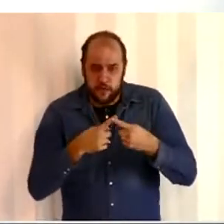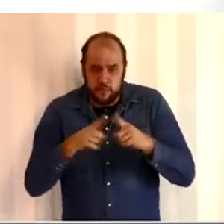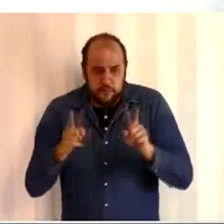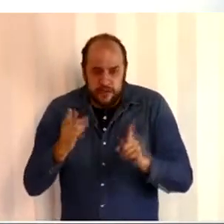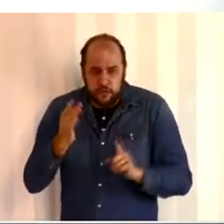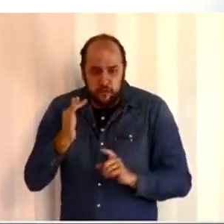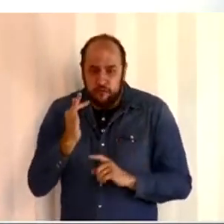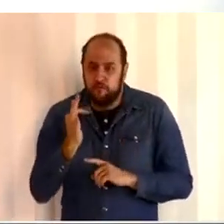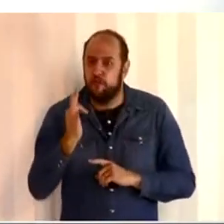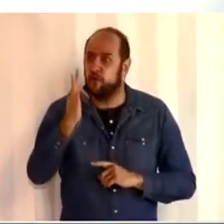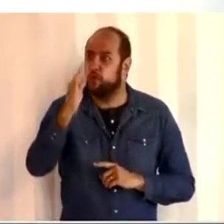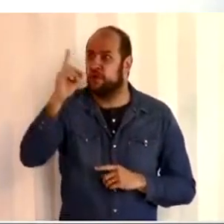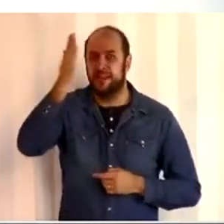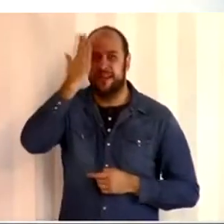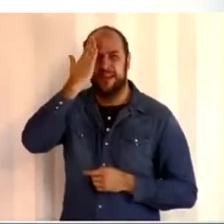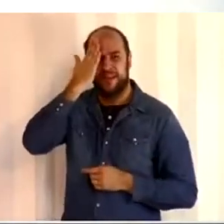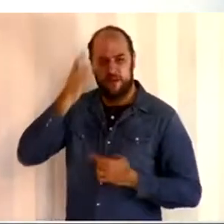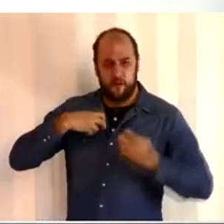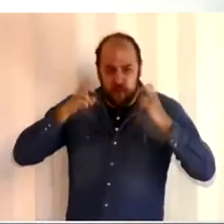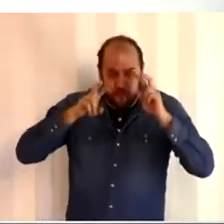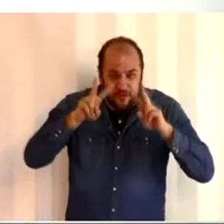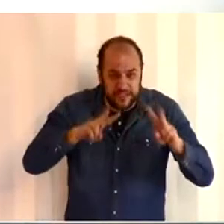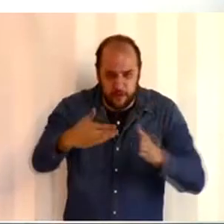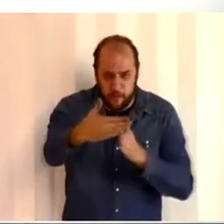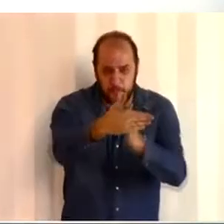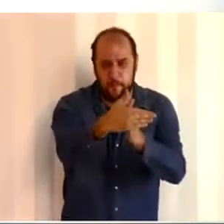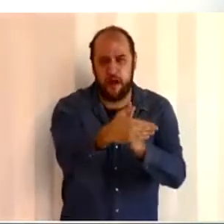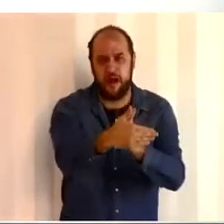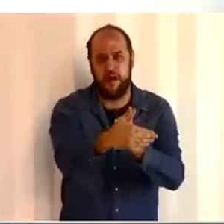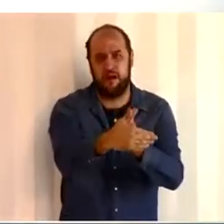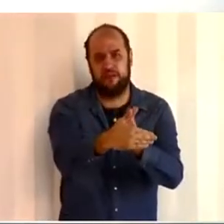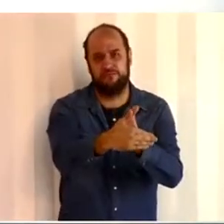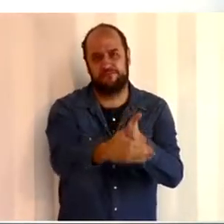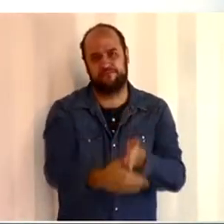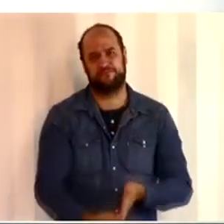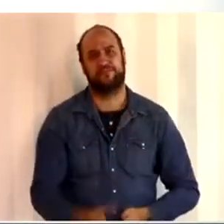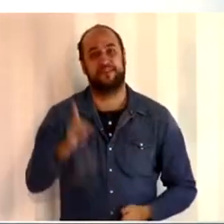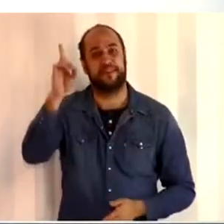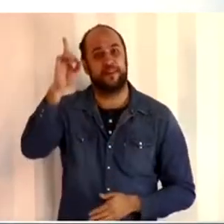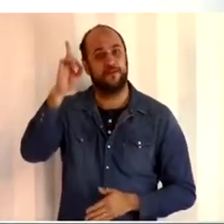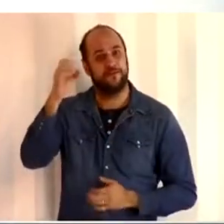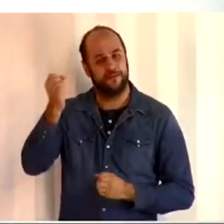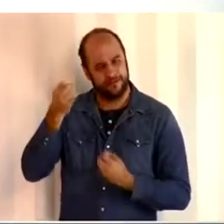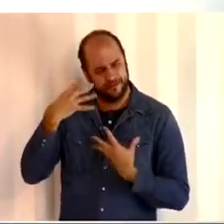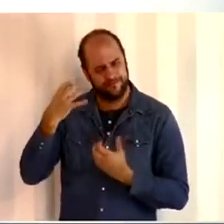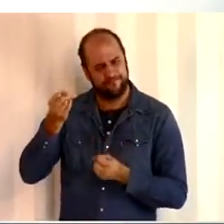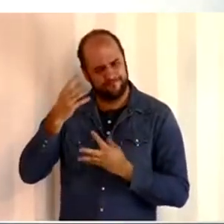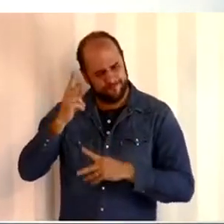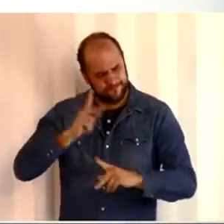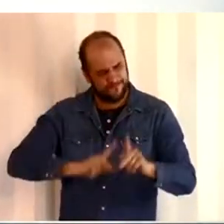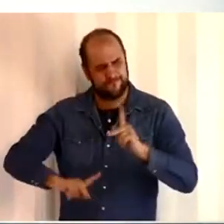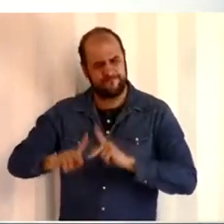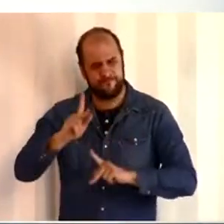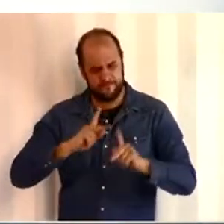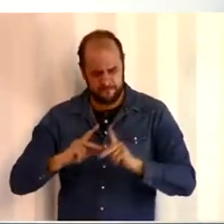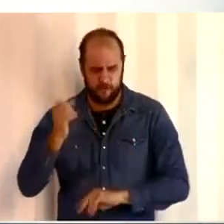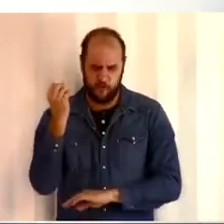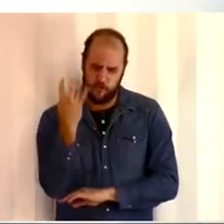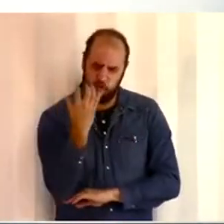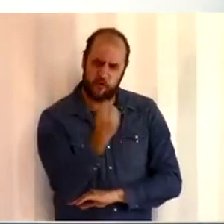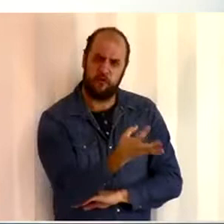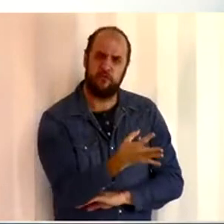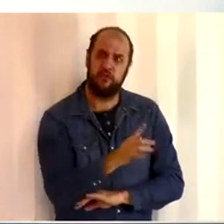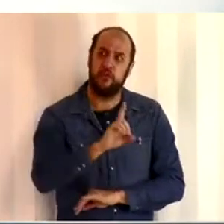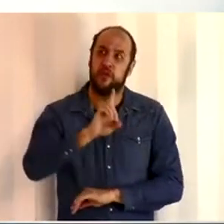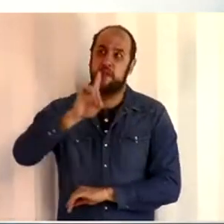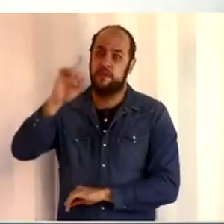mente é finita, a minha visão é limitada. Deus estava ensinando para o seu povo nessa peregrinação: